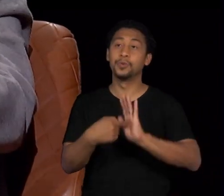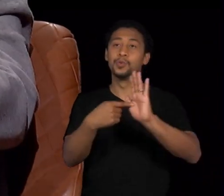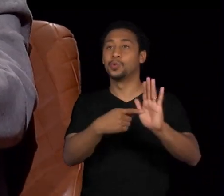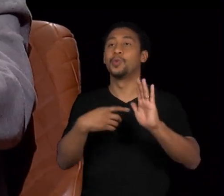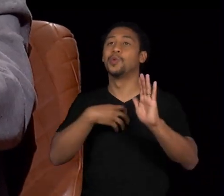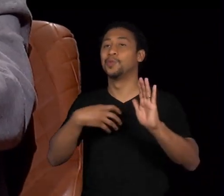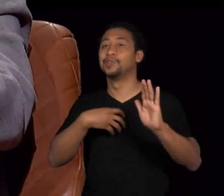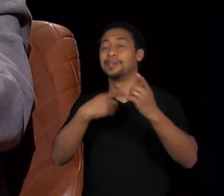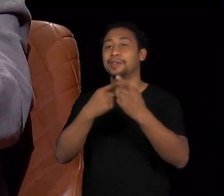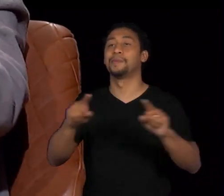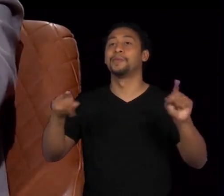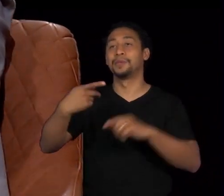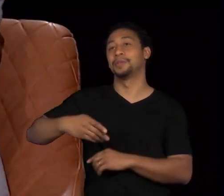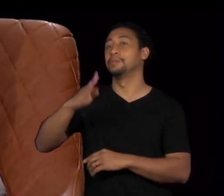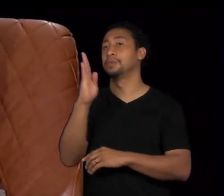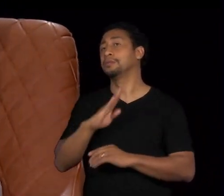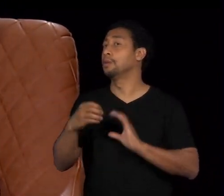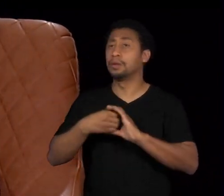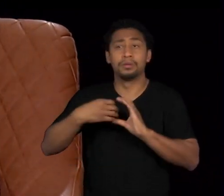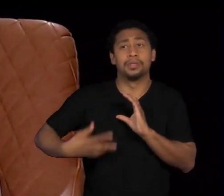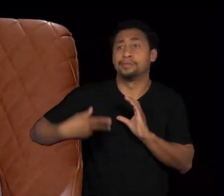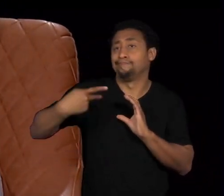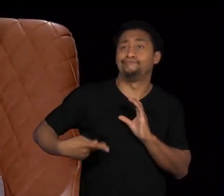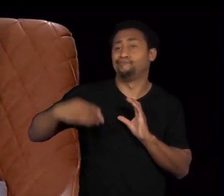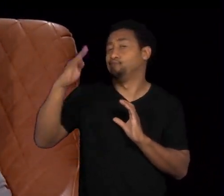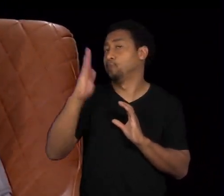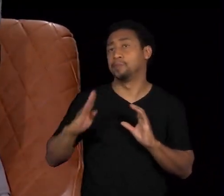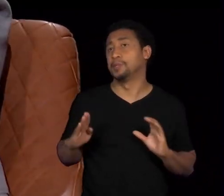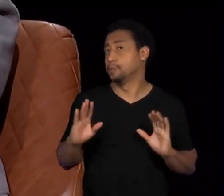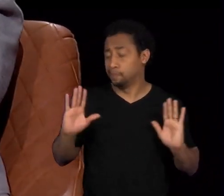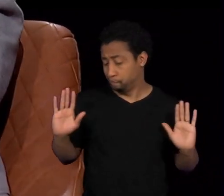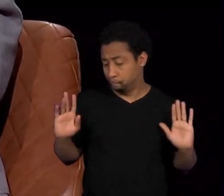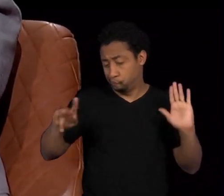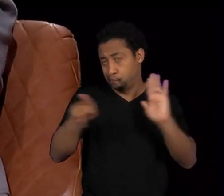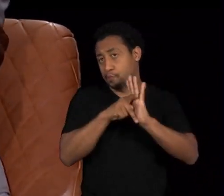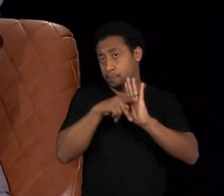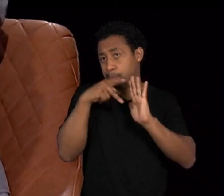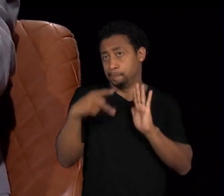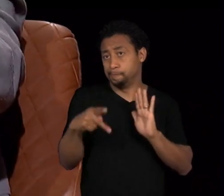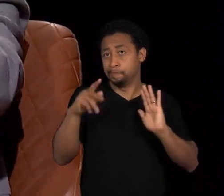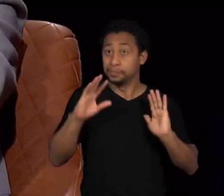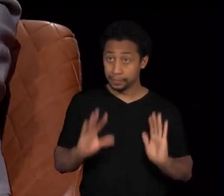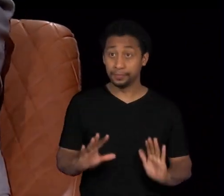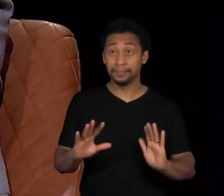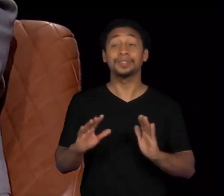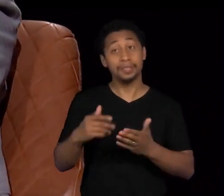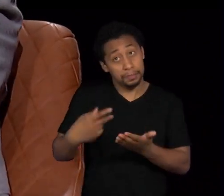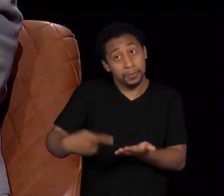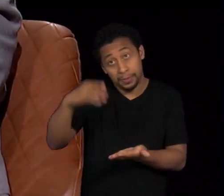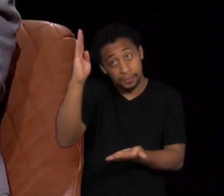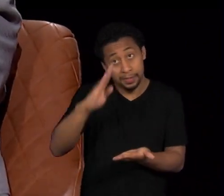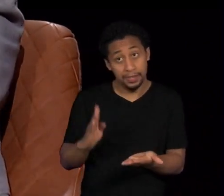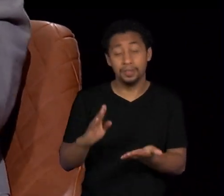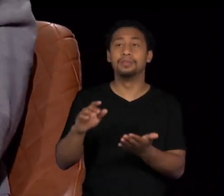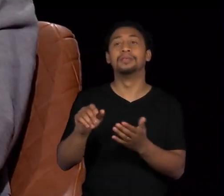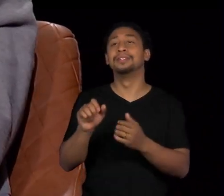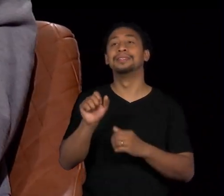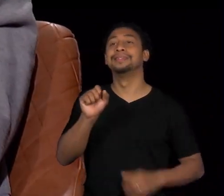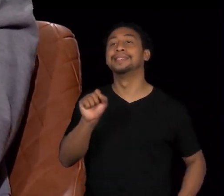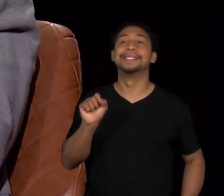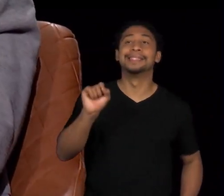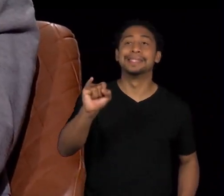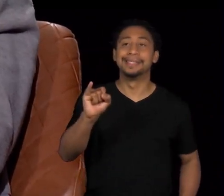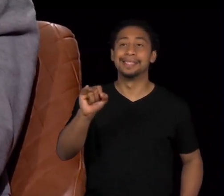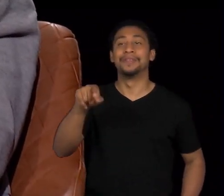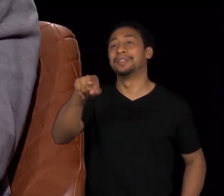característica nãoé é uma coisa que a caracteriza não é isso a gente se vê até no Brasil se você tá numa